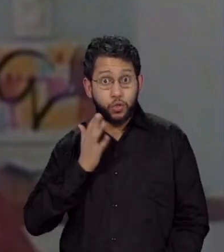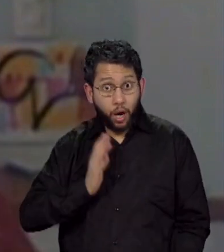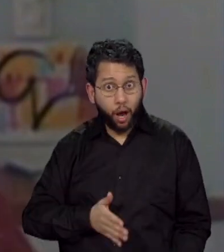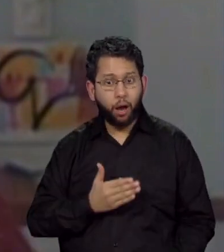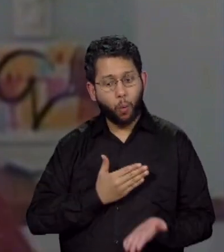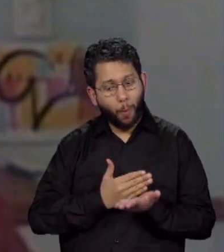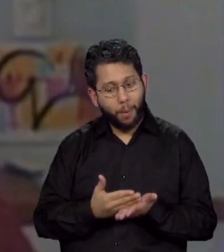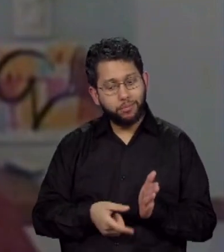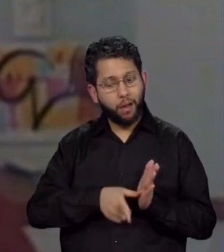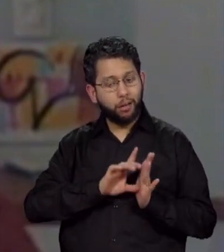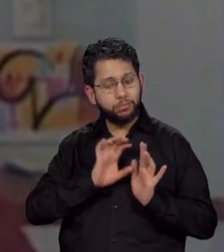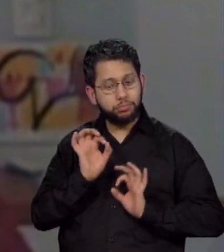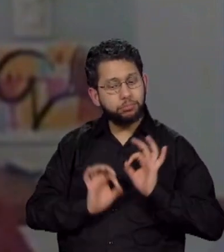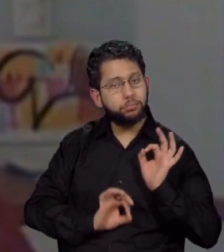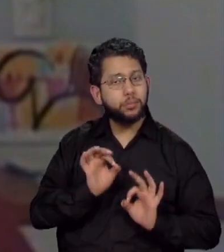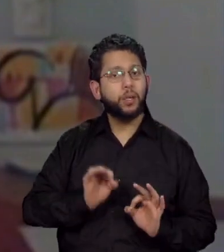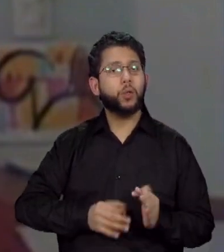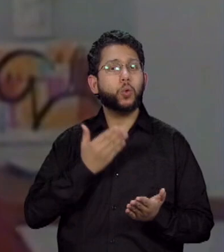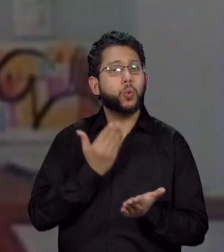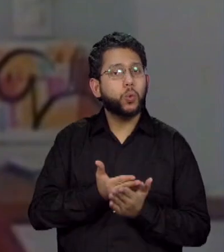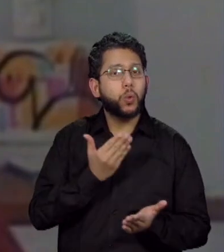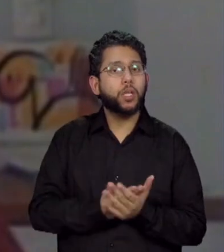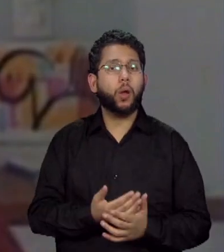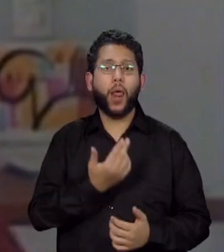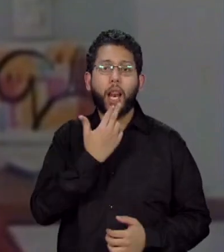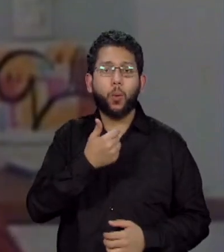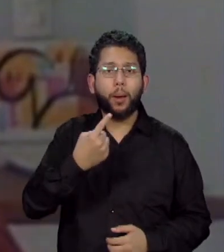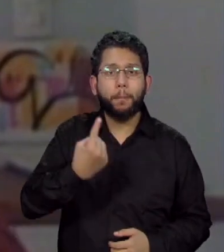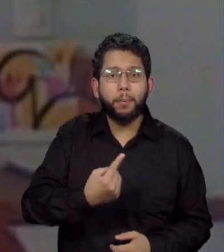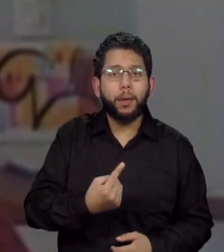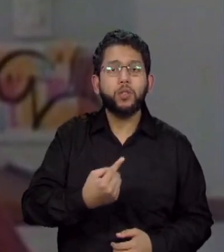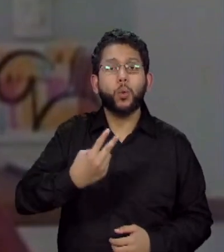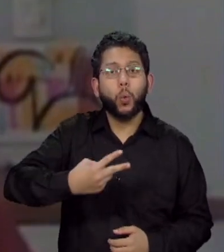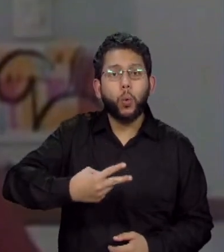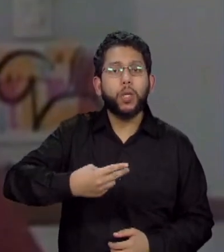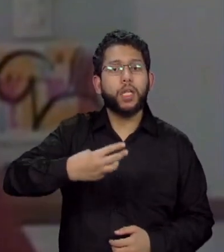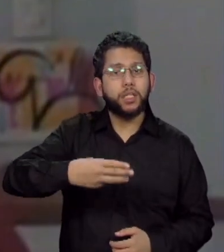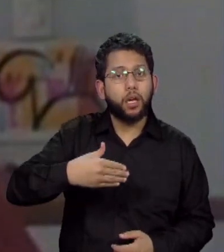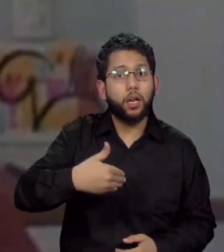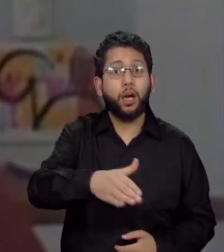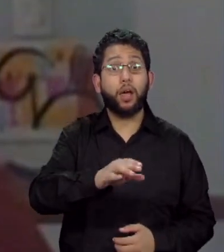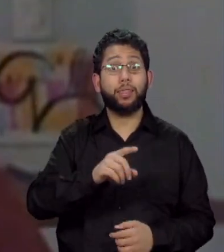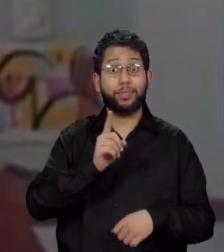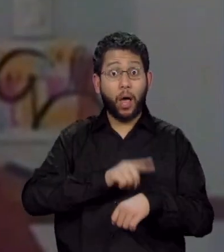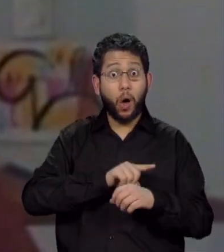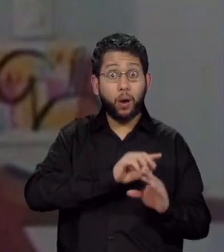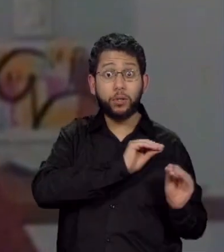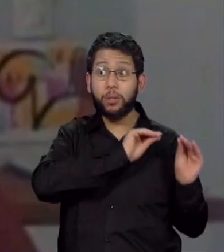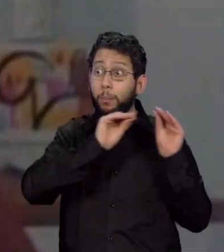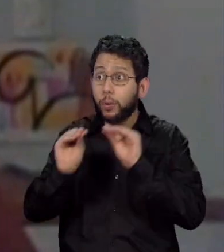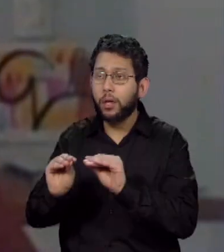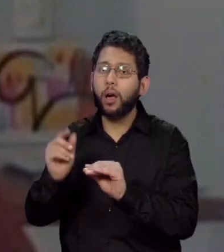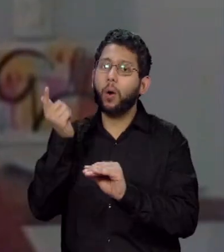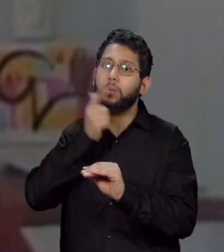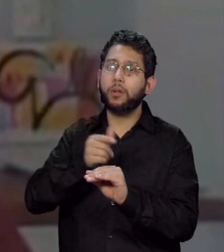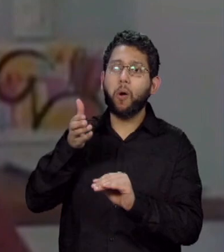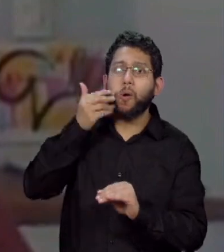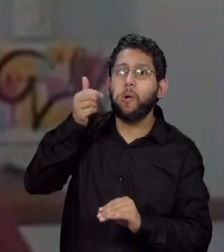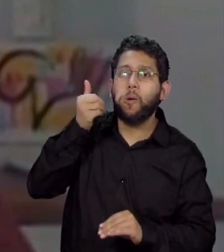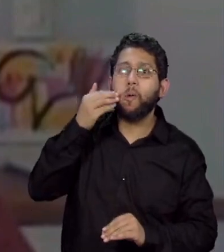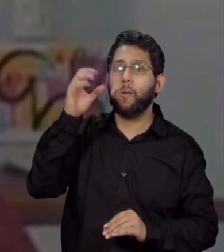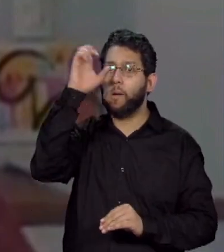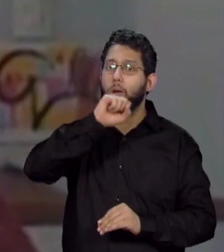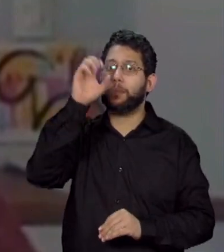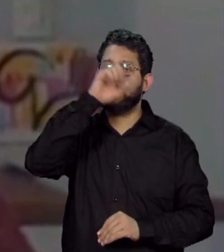enfim, estudando uma segunda ou uma terceira língua para dar conta, para chegar lá e conseguir dar conta de um conteúdo, porque